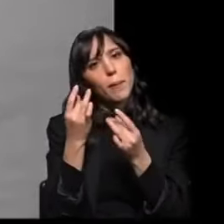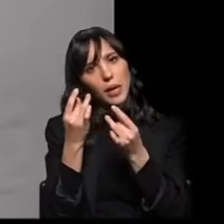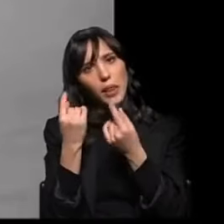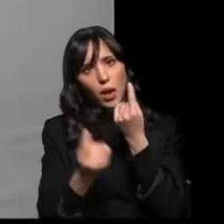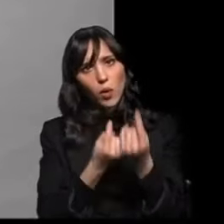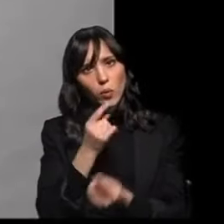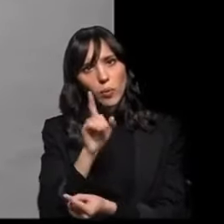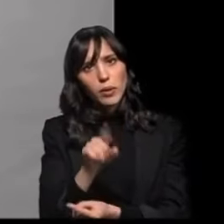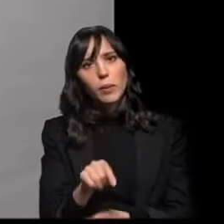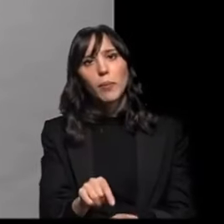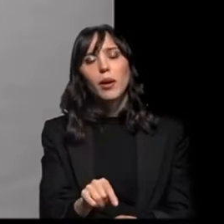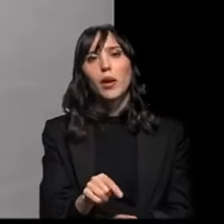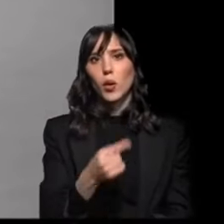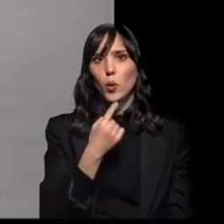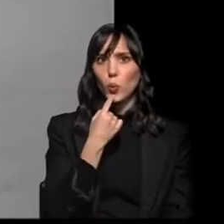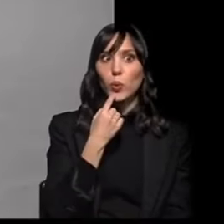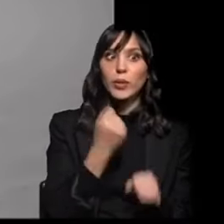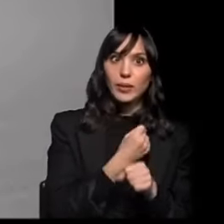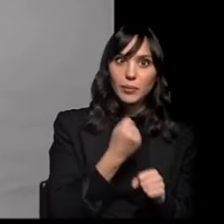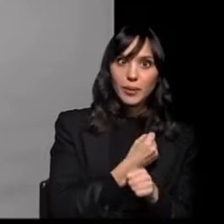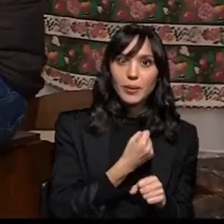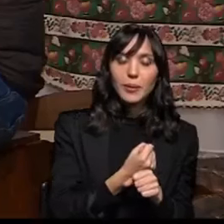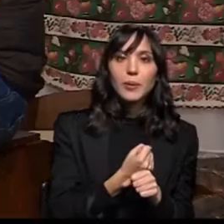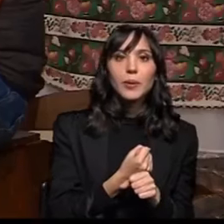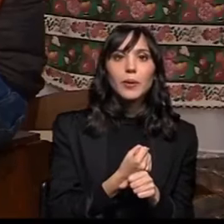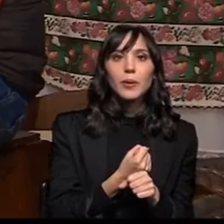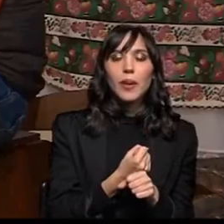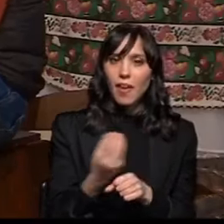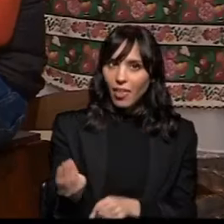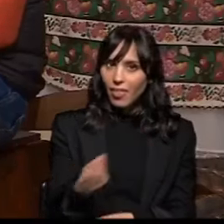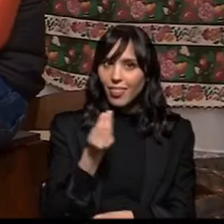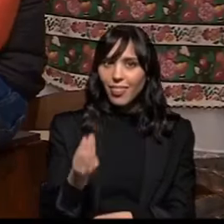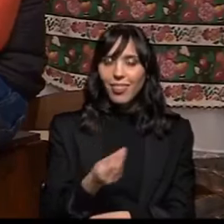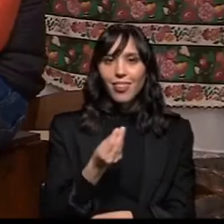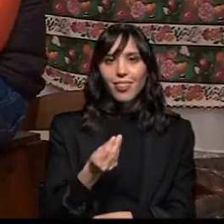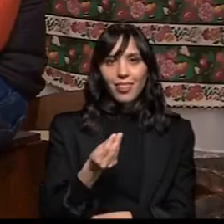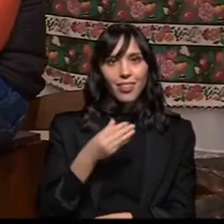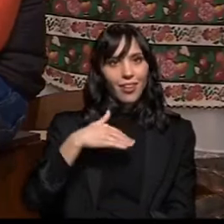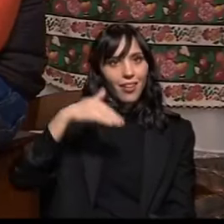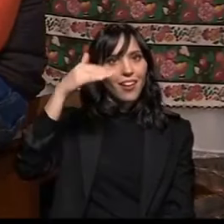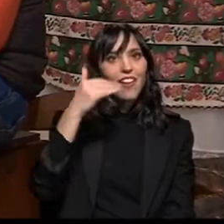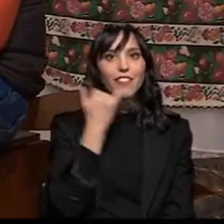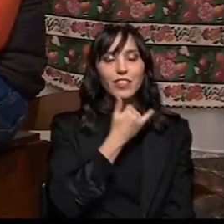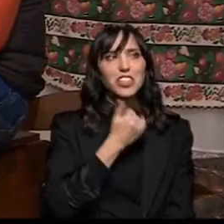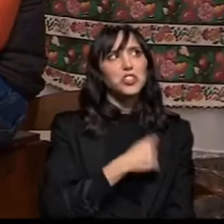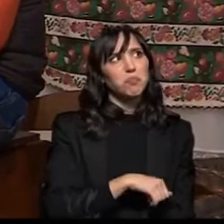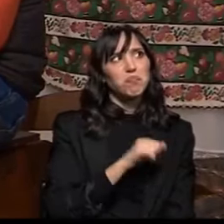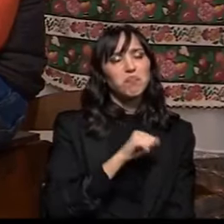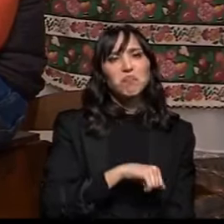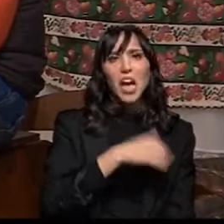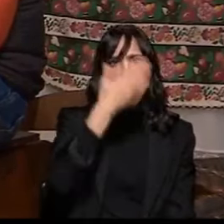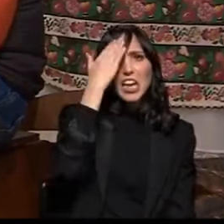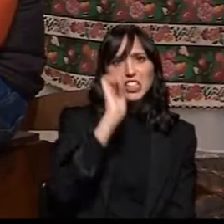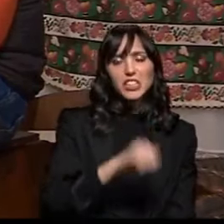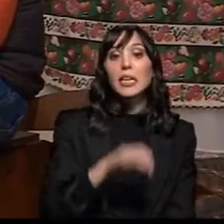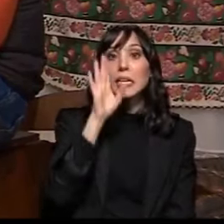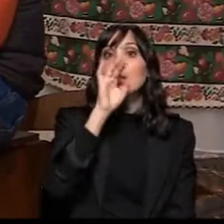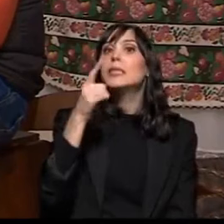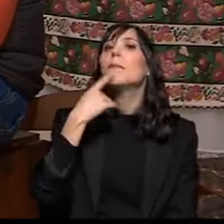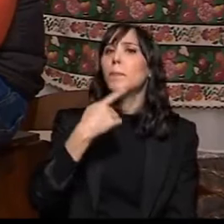Sim. E de muito trabalho, teve uma infância feliz. E eu acho que sim. Se me perguntasse a